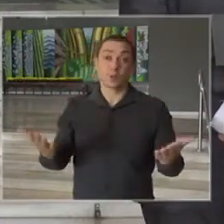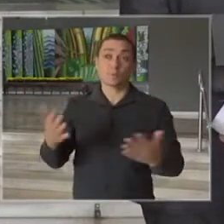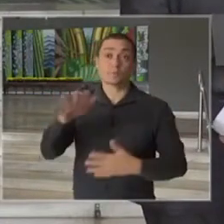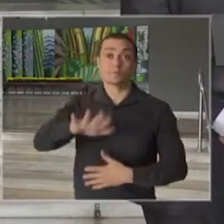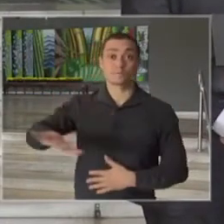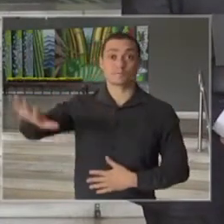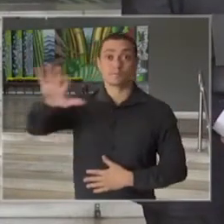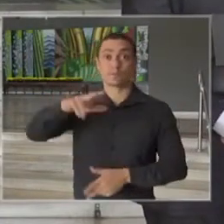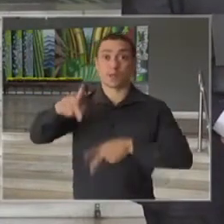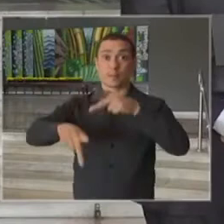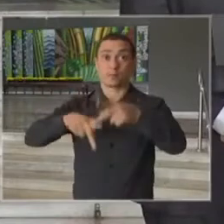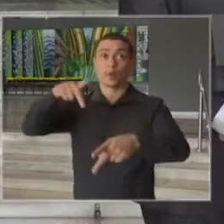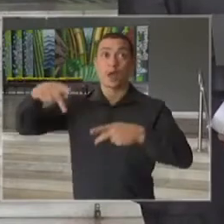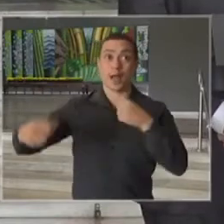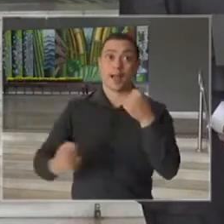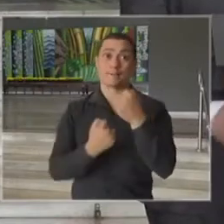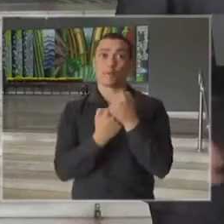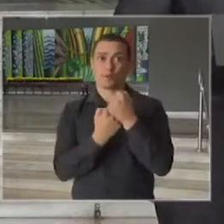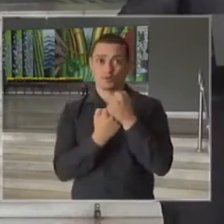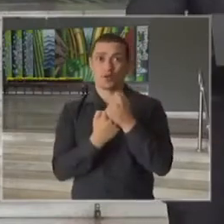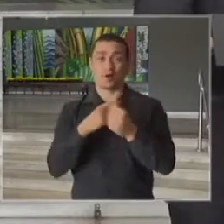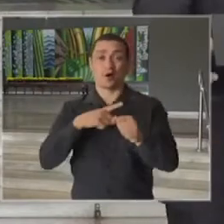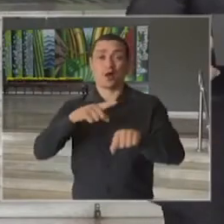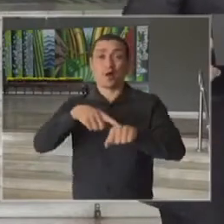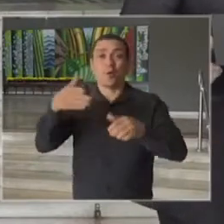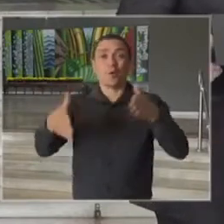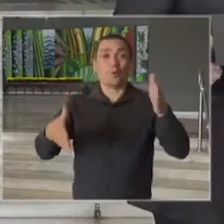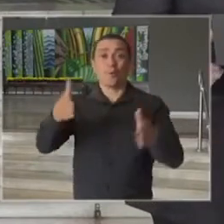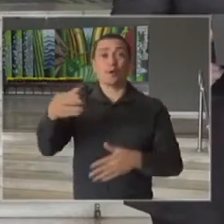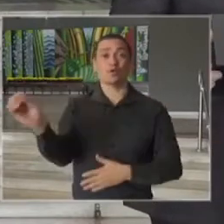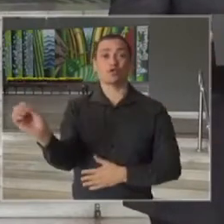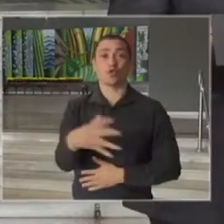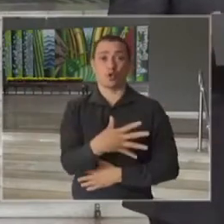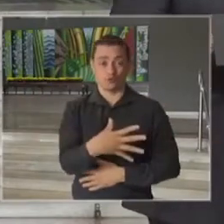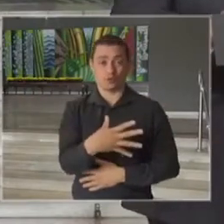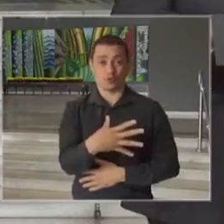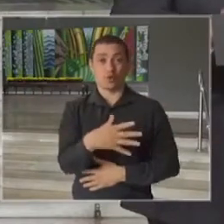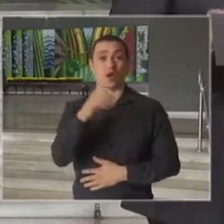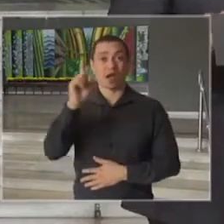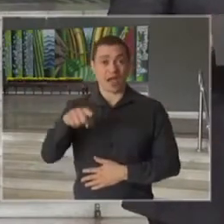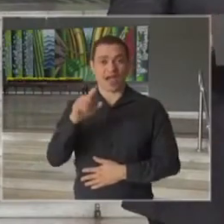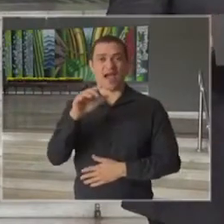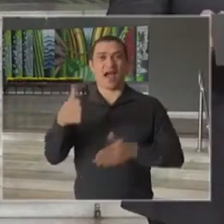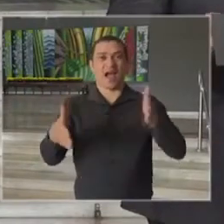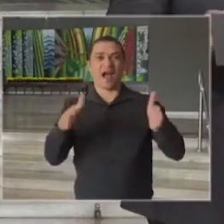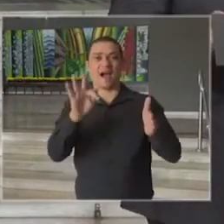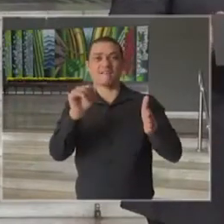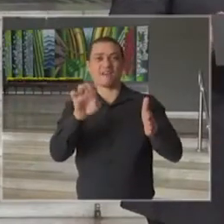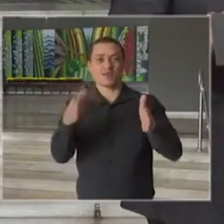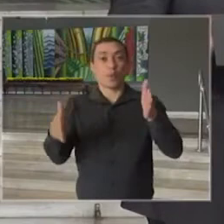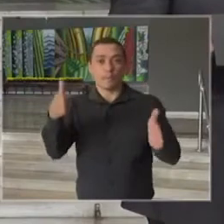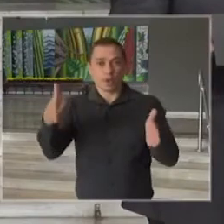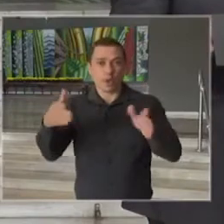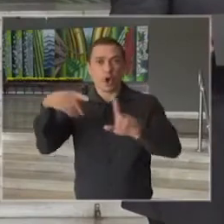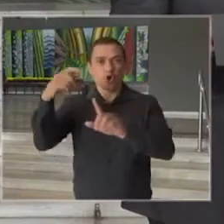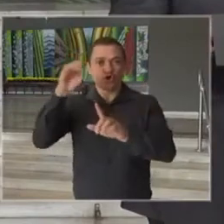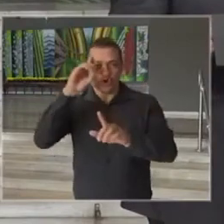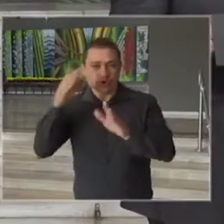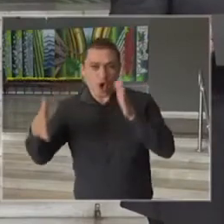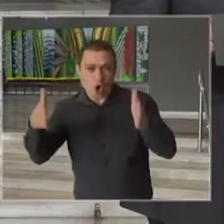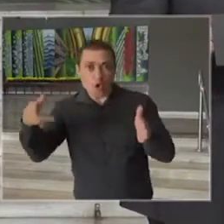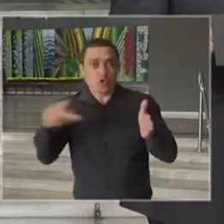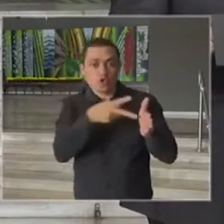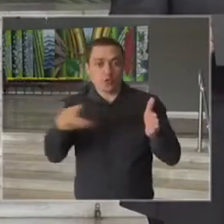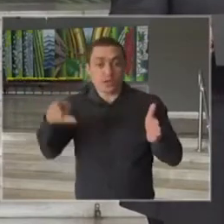da população neste novo momento da epidemia em São Paulo, na fase de transição, continua sendo fundamental.